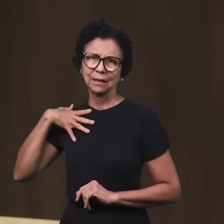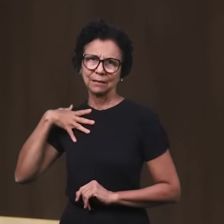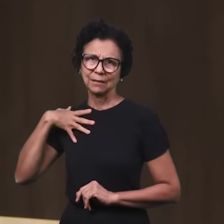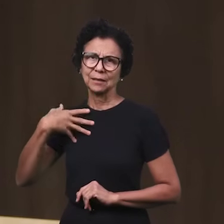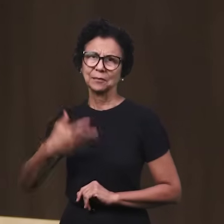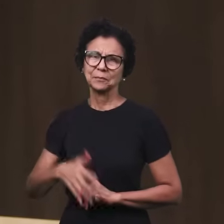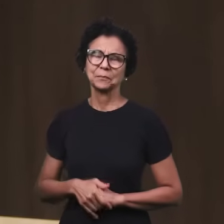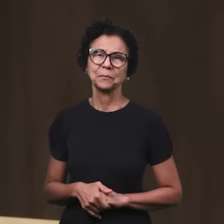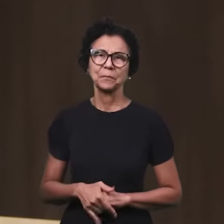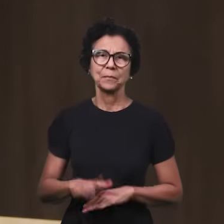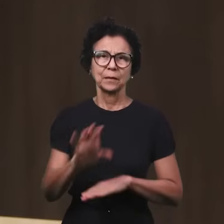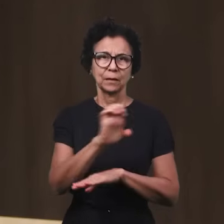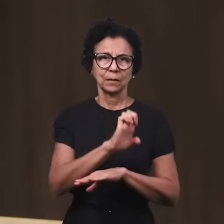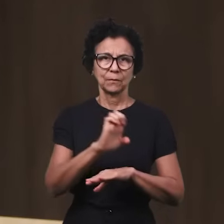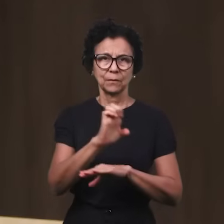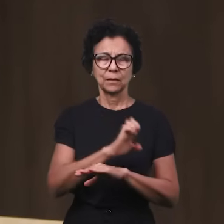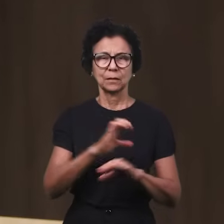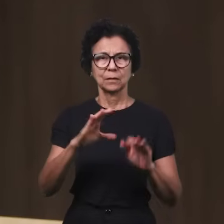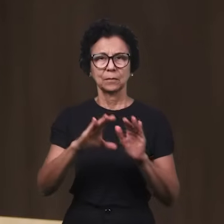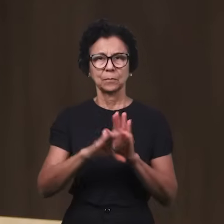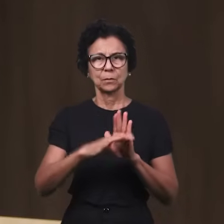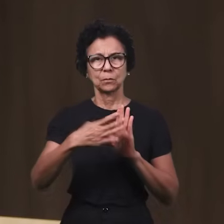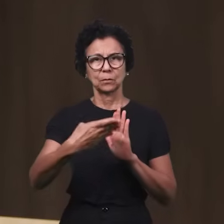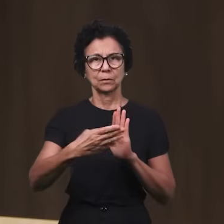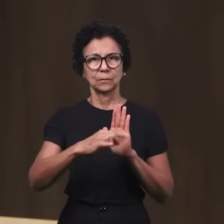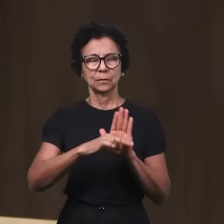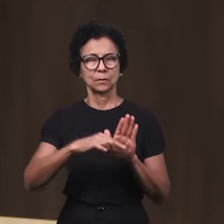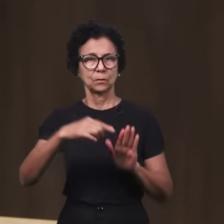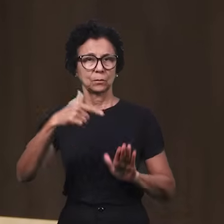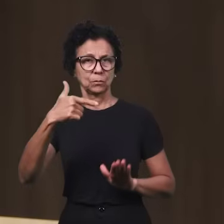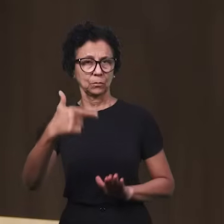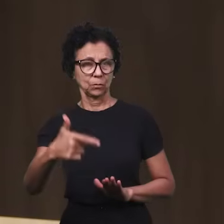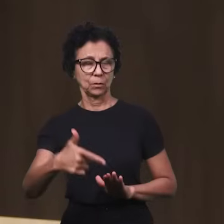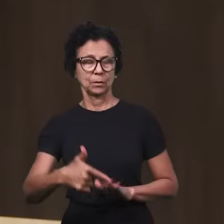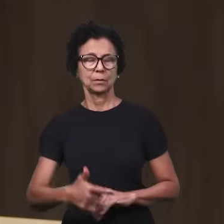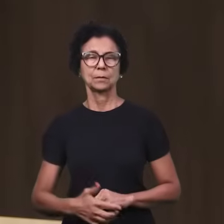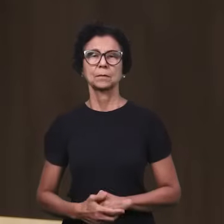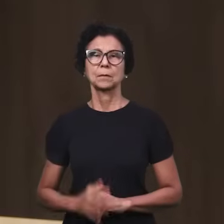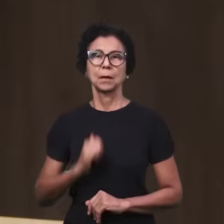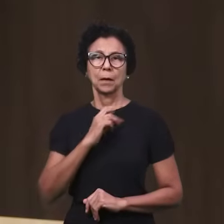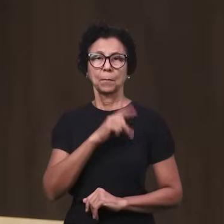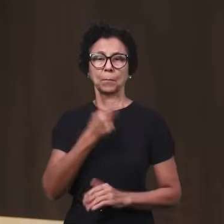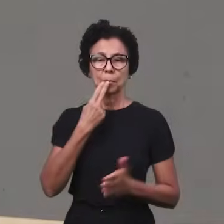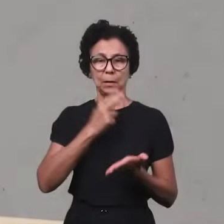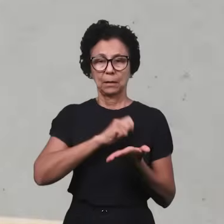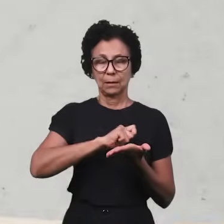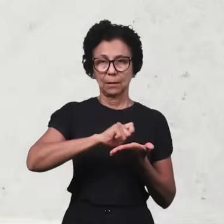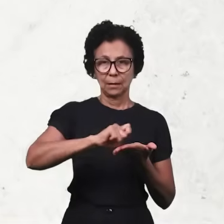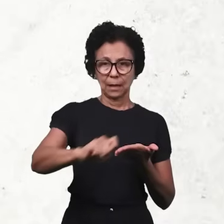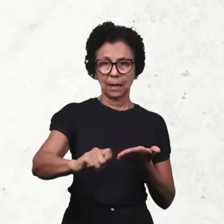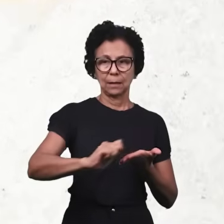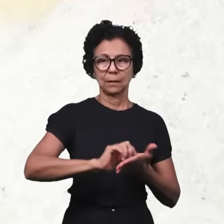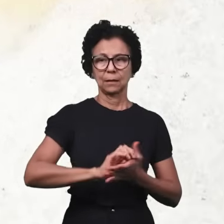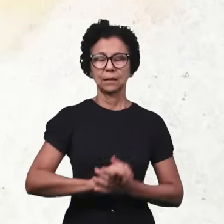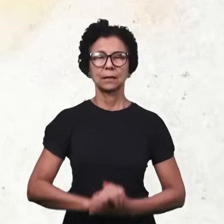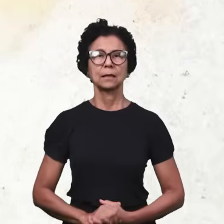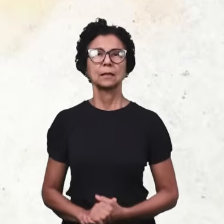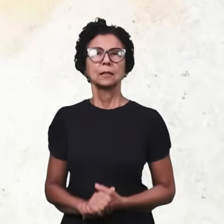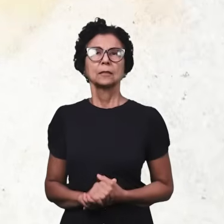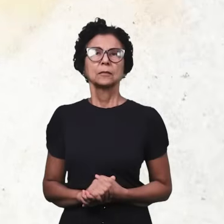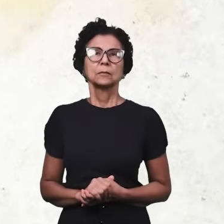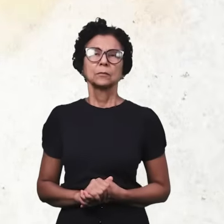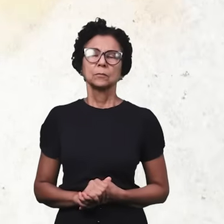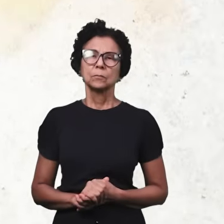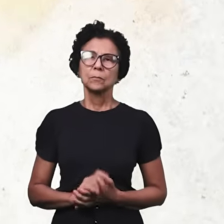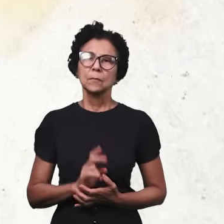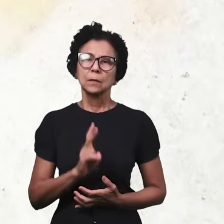incorruptível. E em Efésios 4, 1 e 2, o apóstolo Paulo ele nos diz assim, que andeis